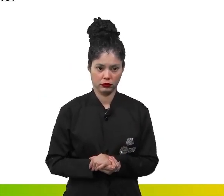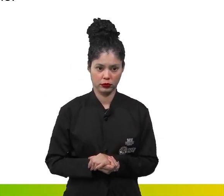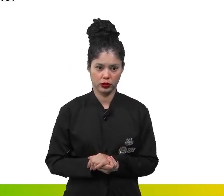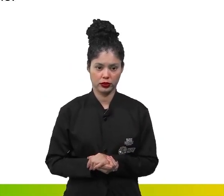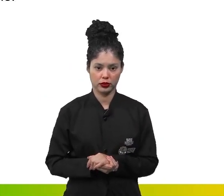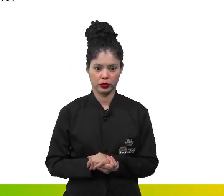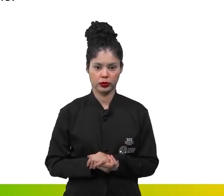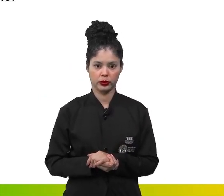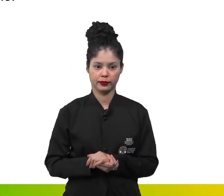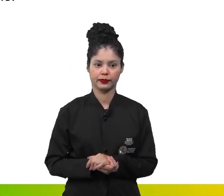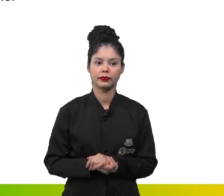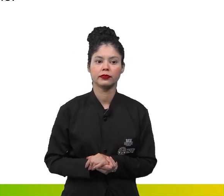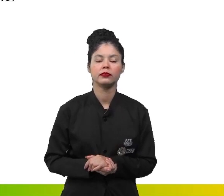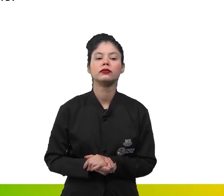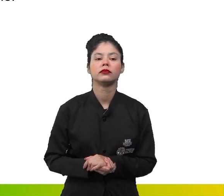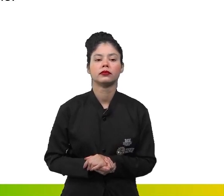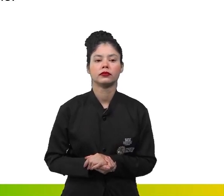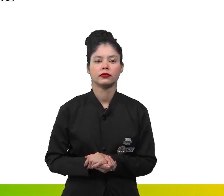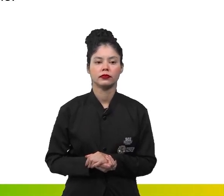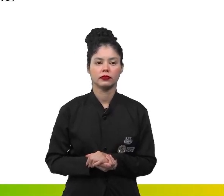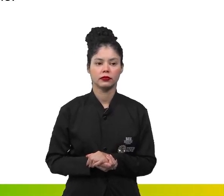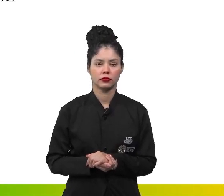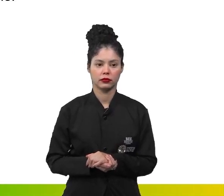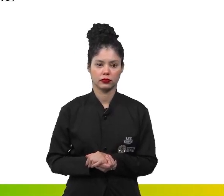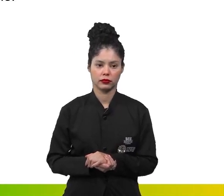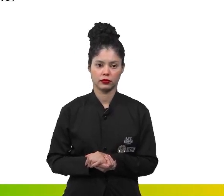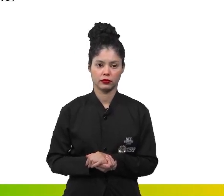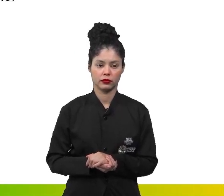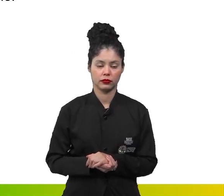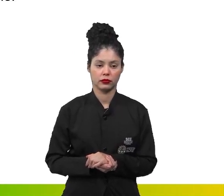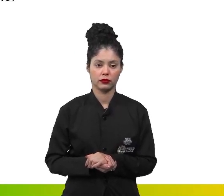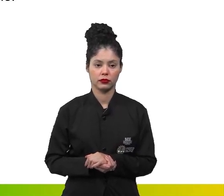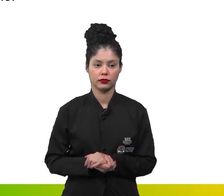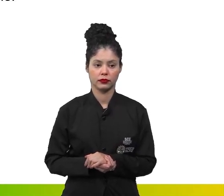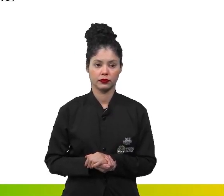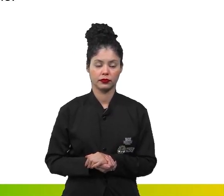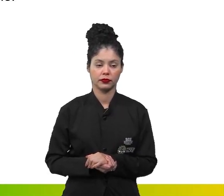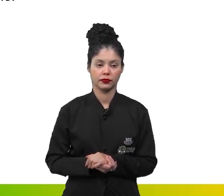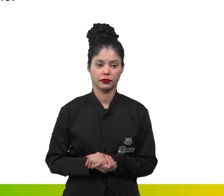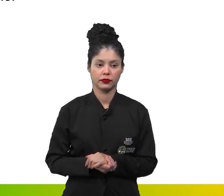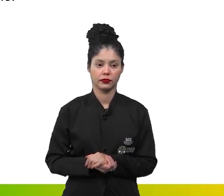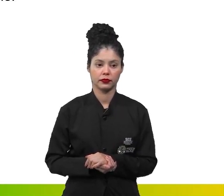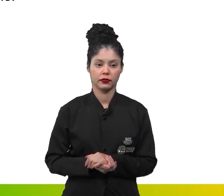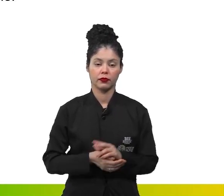aí entrando os orientais, que ele diz que foram aí os chineses.